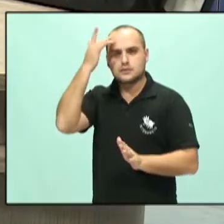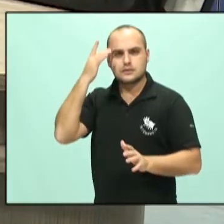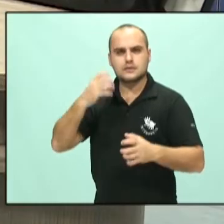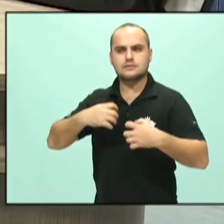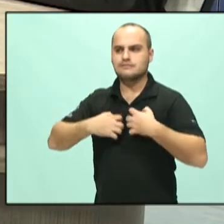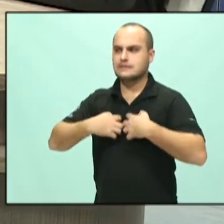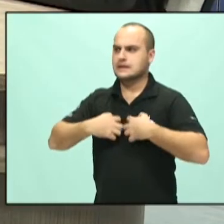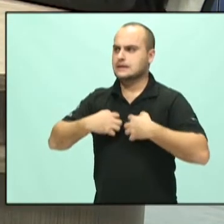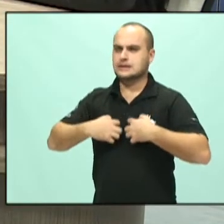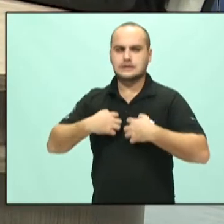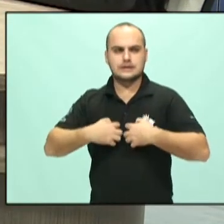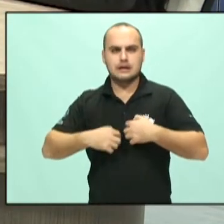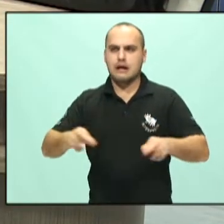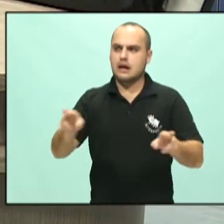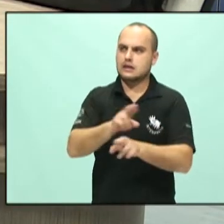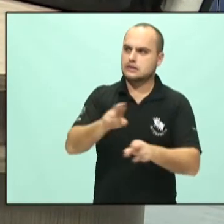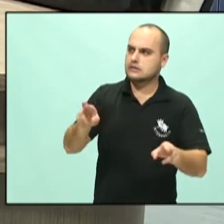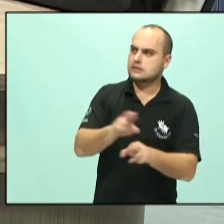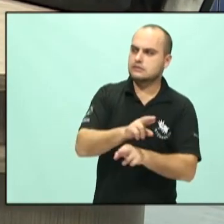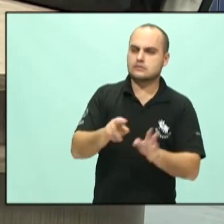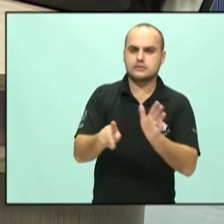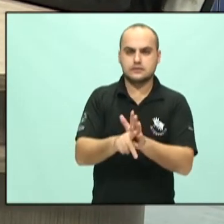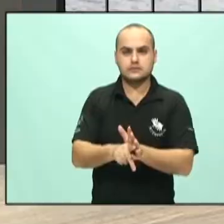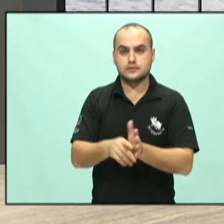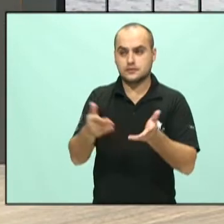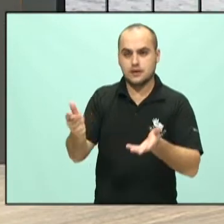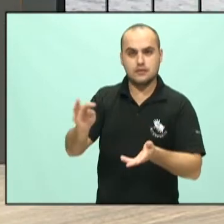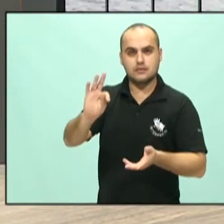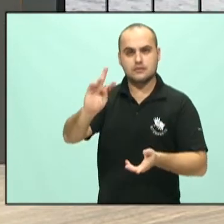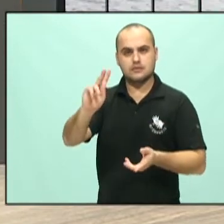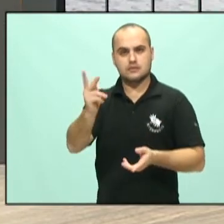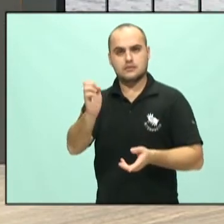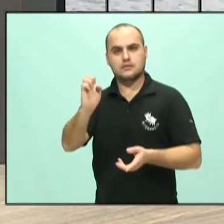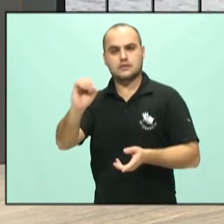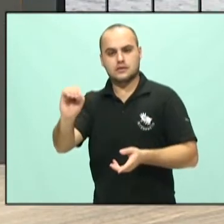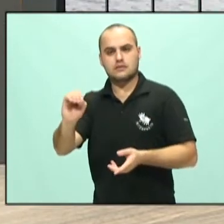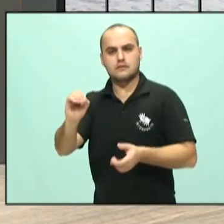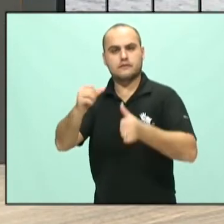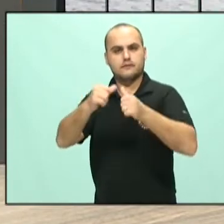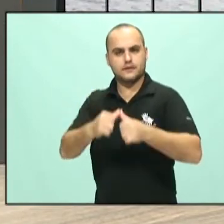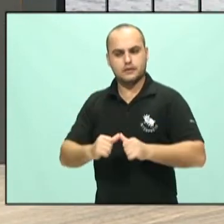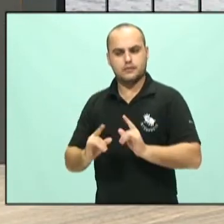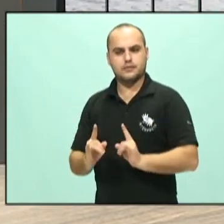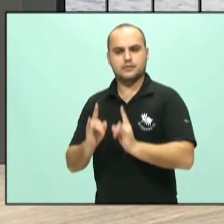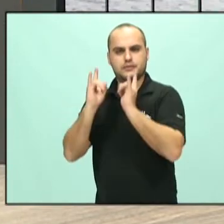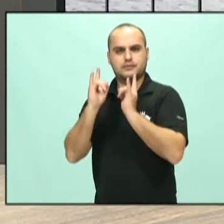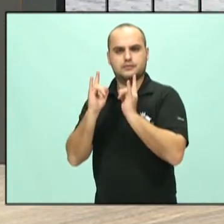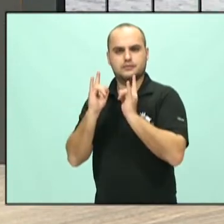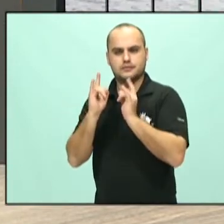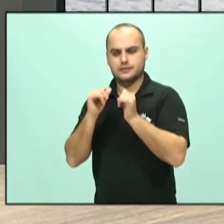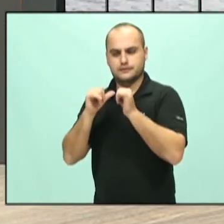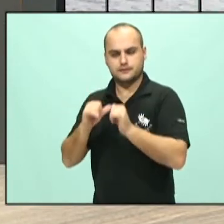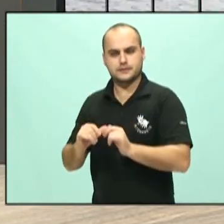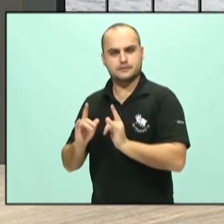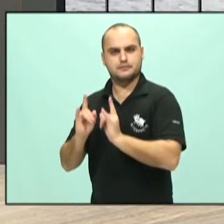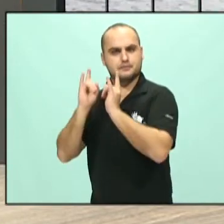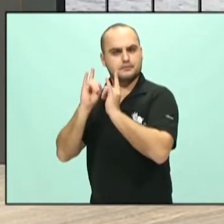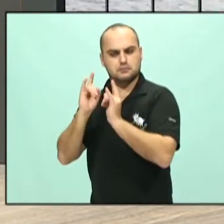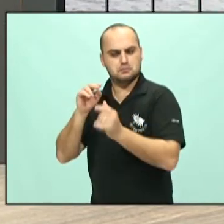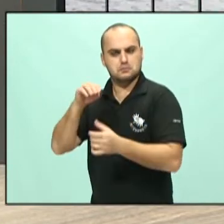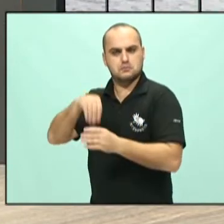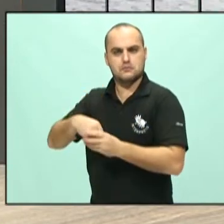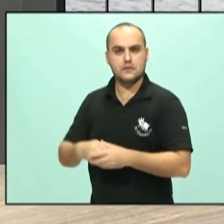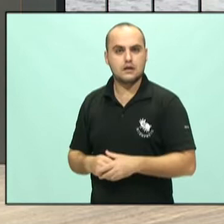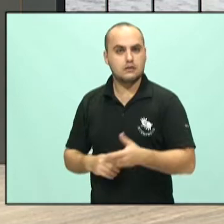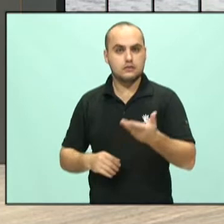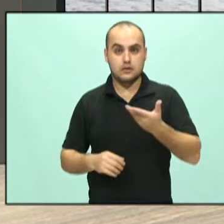rasas. Então, o Theo ali, que é o protagonista, né? Ele fica dentro do apartamento durante a narrativa inteira e os melhores